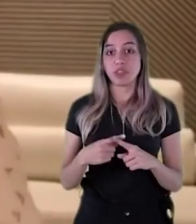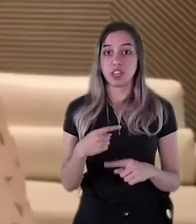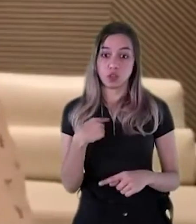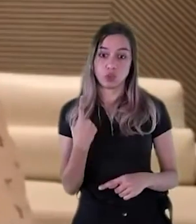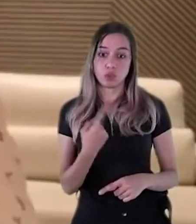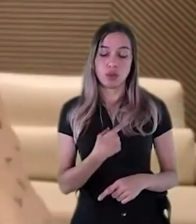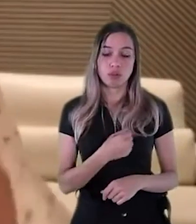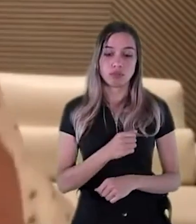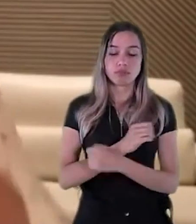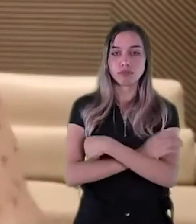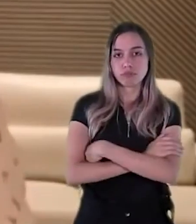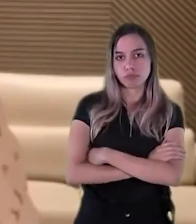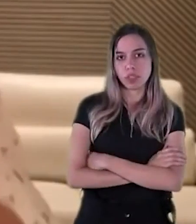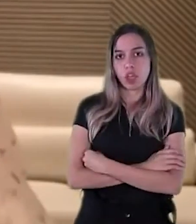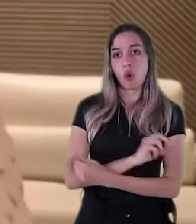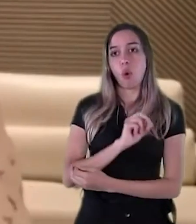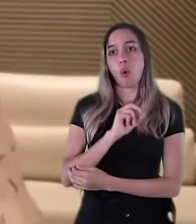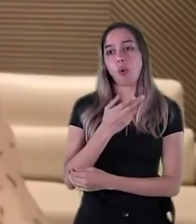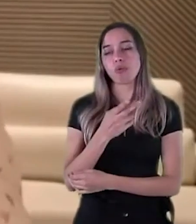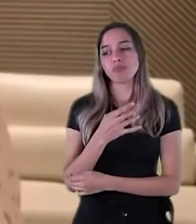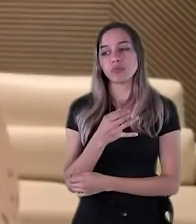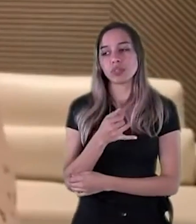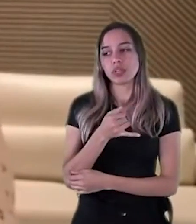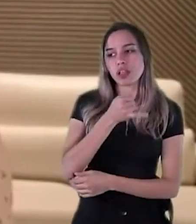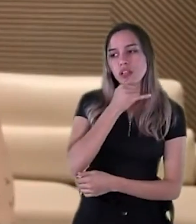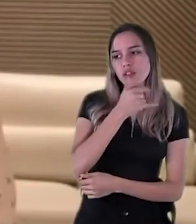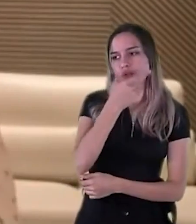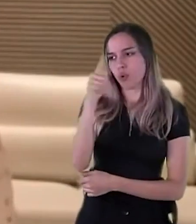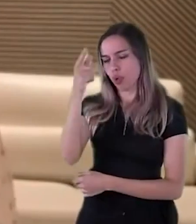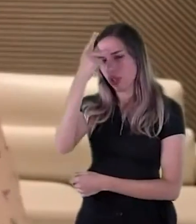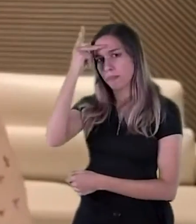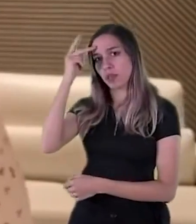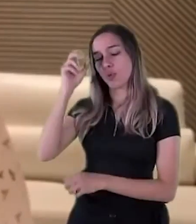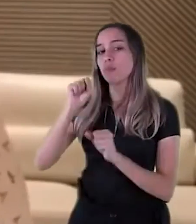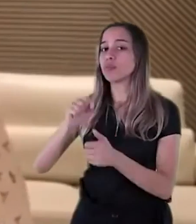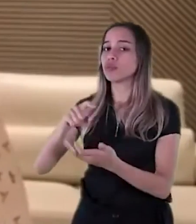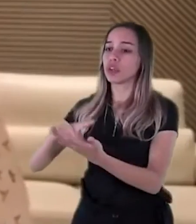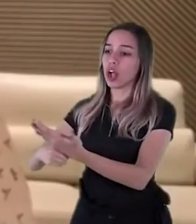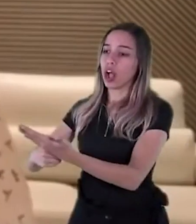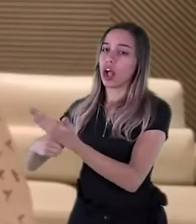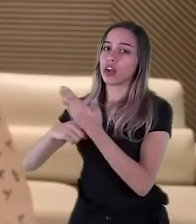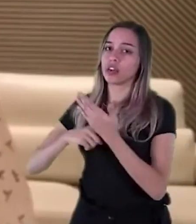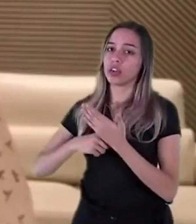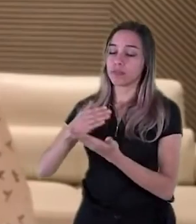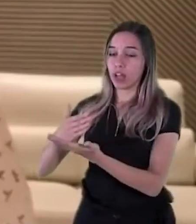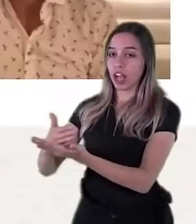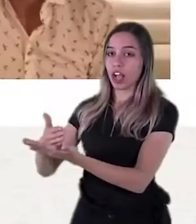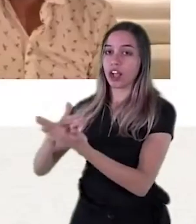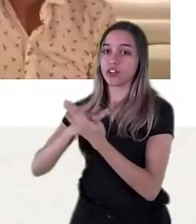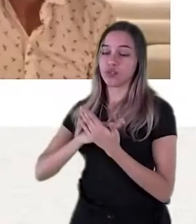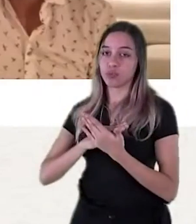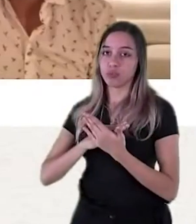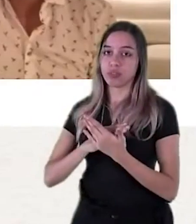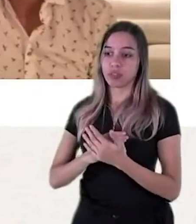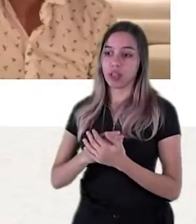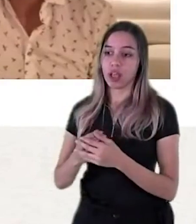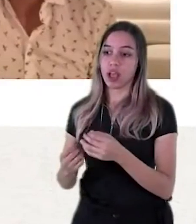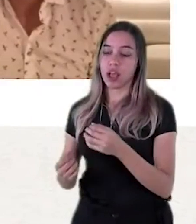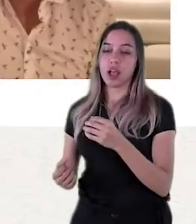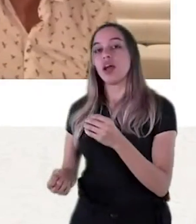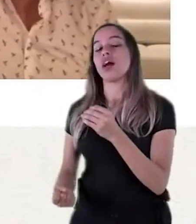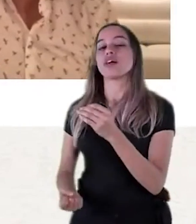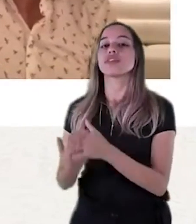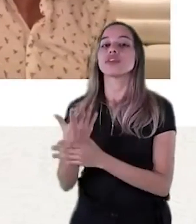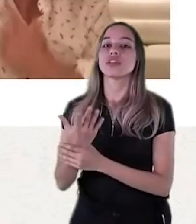estamos decepcionados com aqueles que deveriam ajudar-nos a construir a esperança. Padre Fábio,